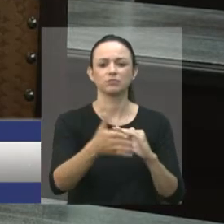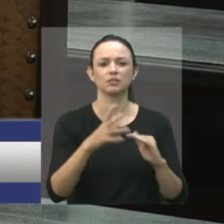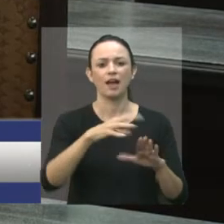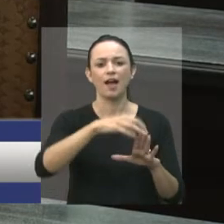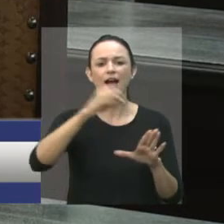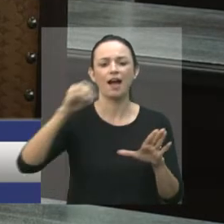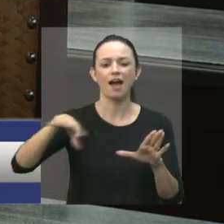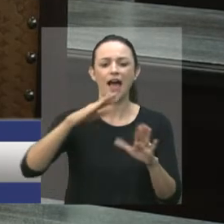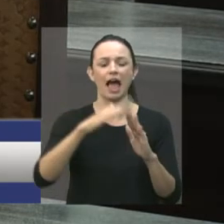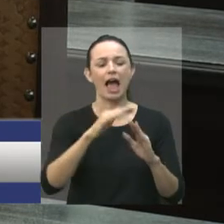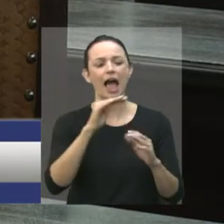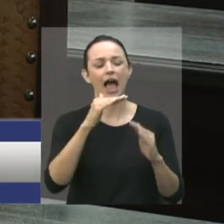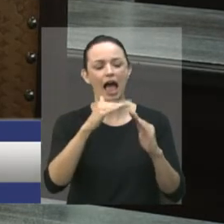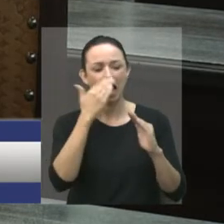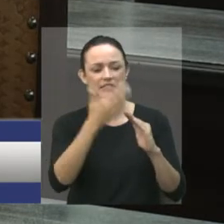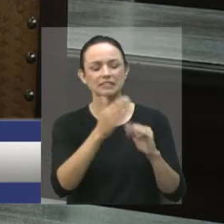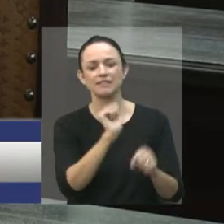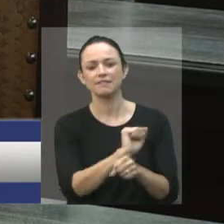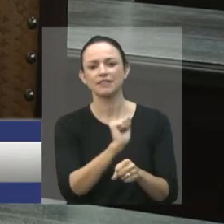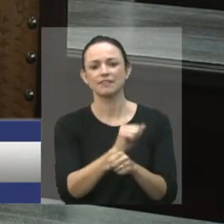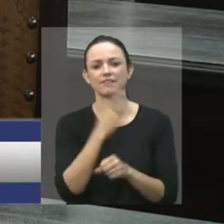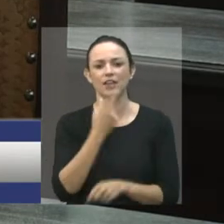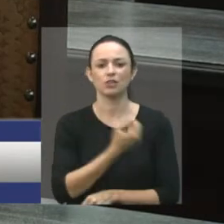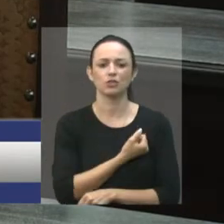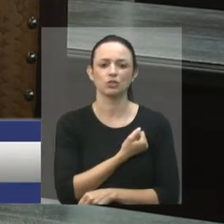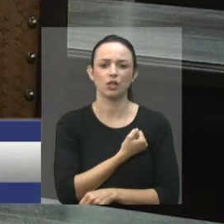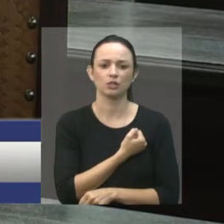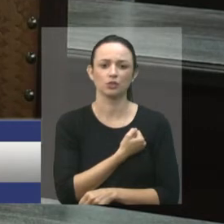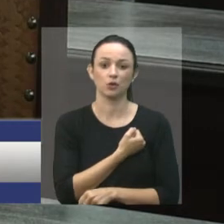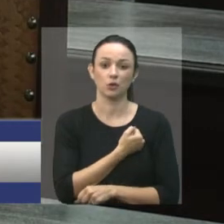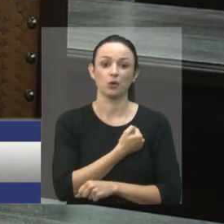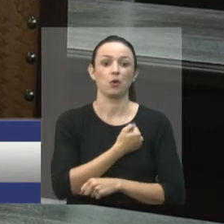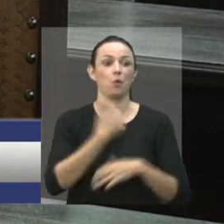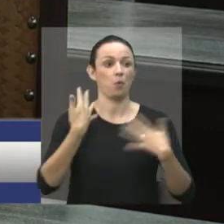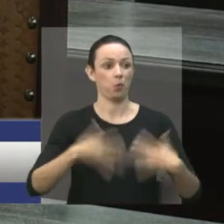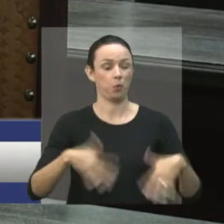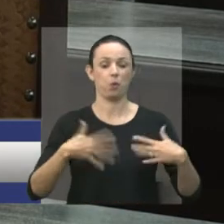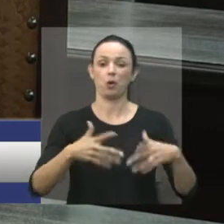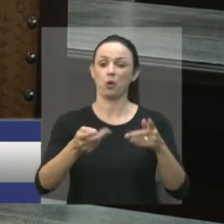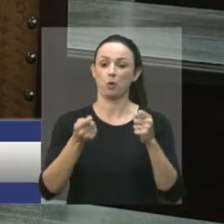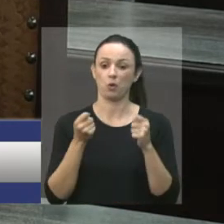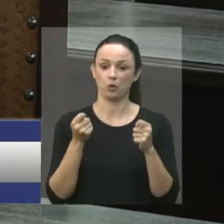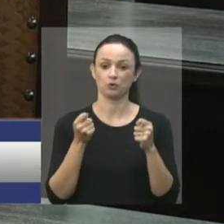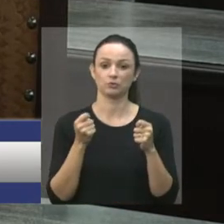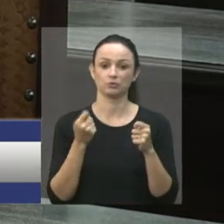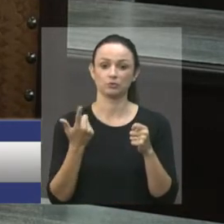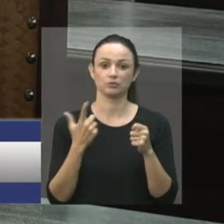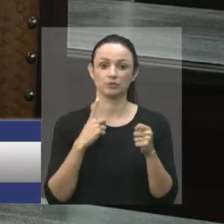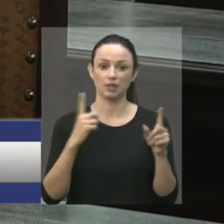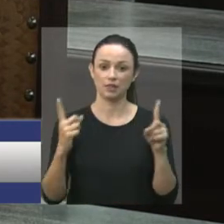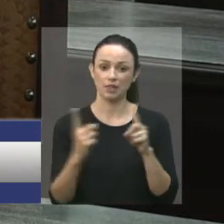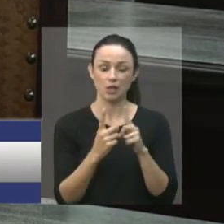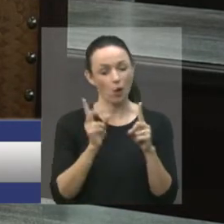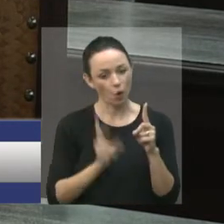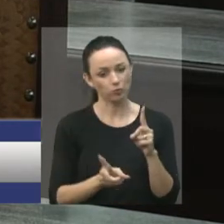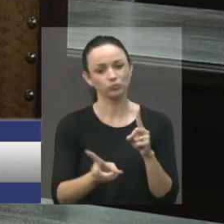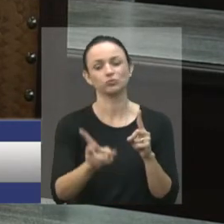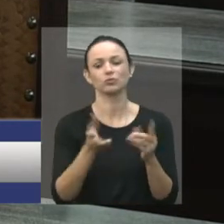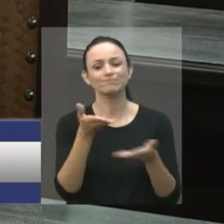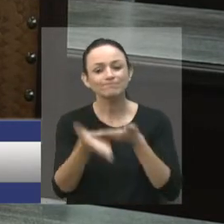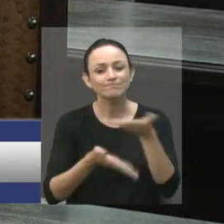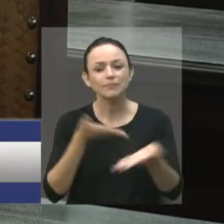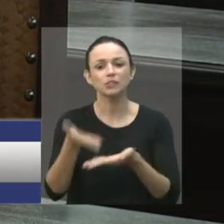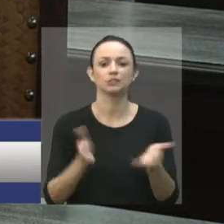recolher. É fácil falar em números extraordinários de economia, mas desde que o atendimento não tenha parado. Isso é uma